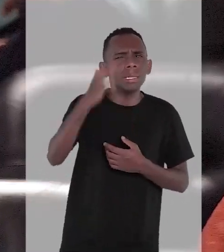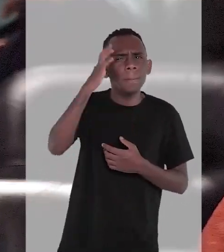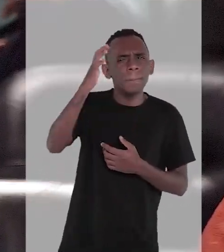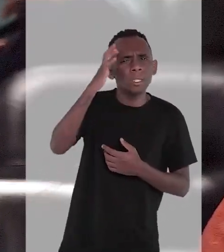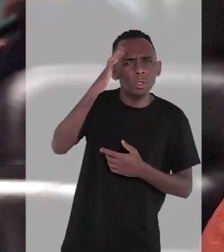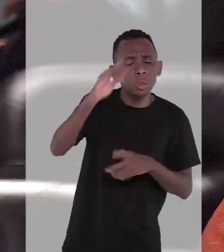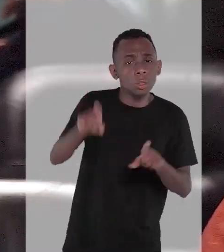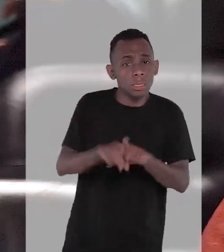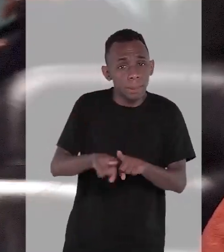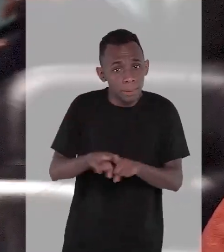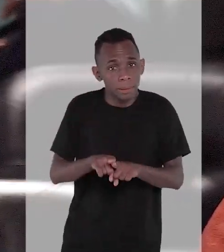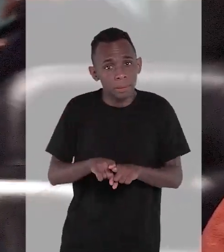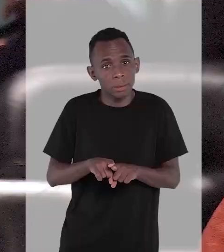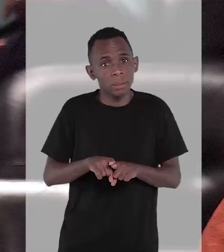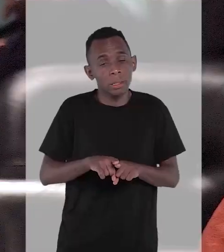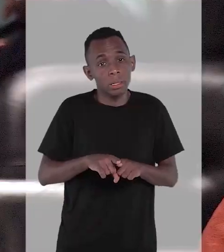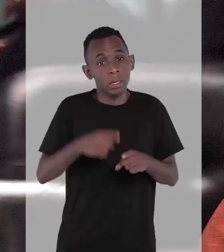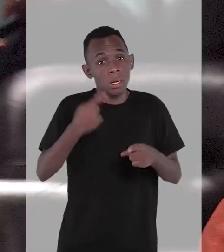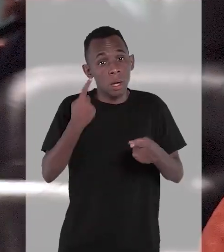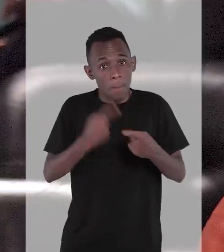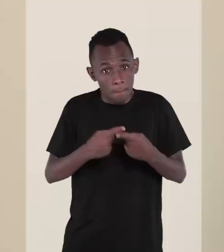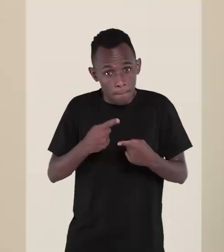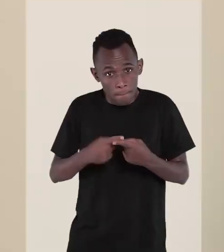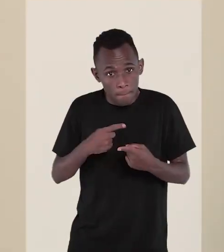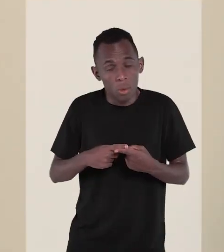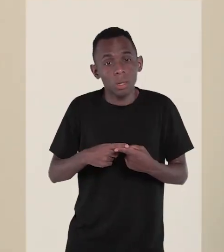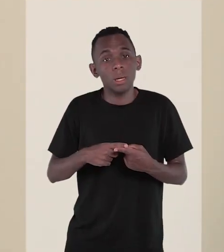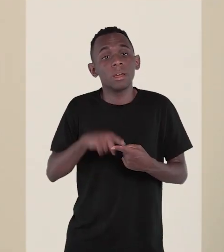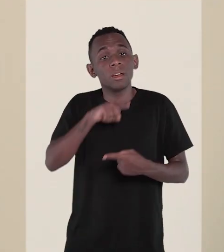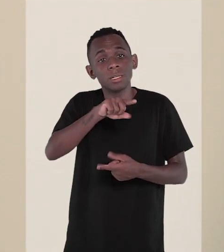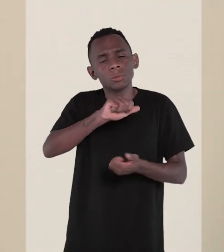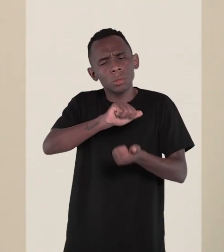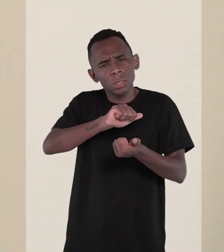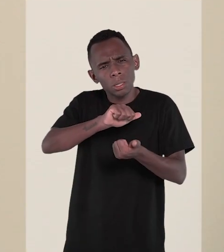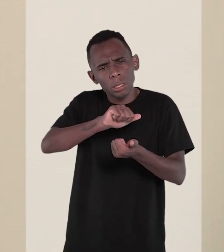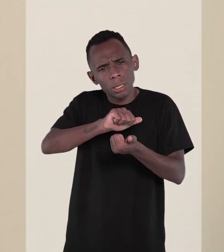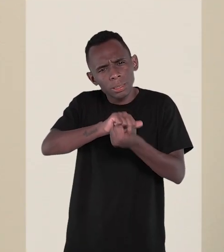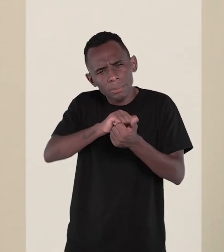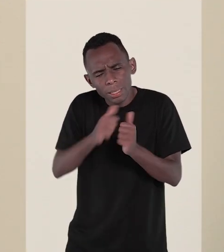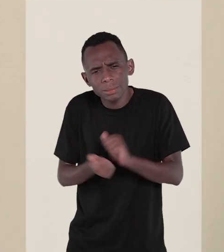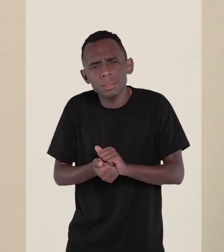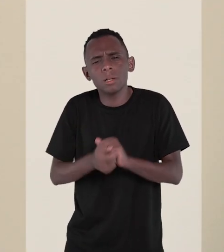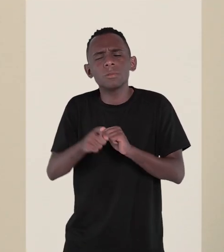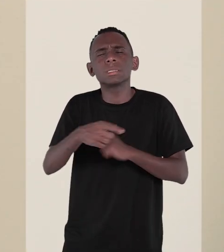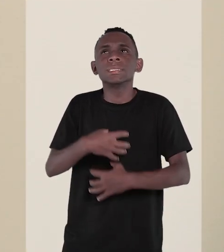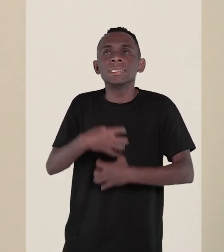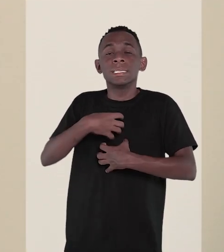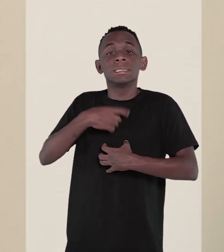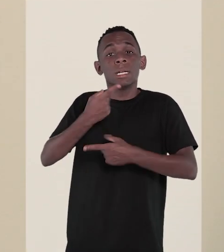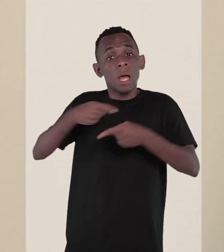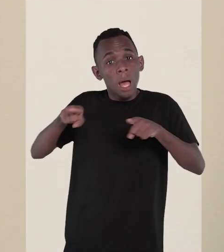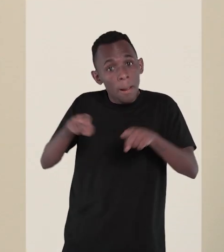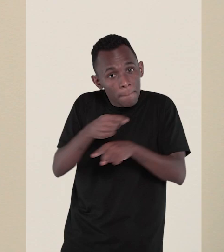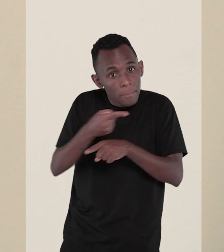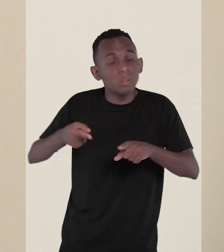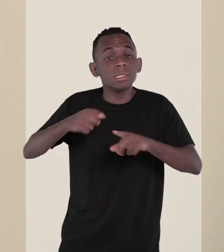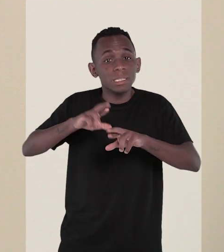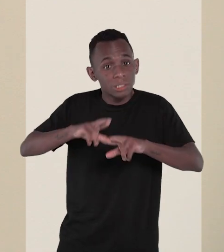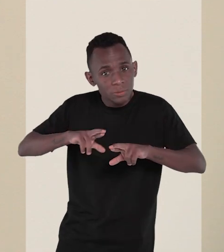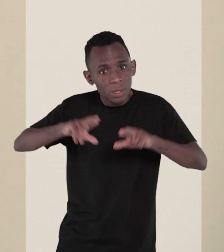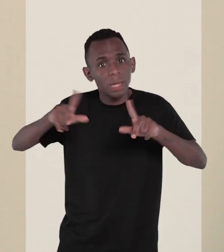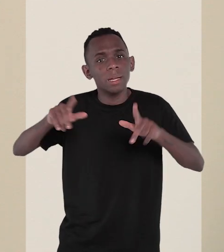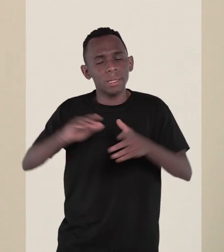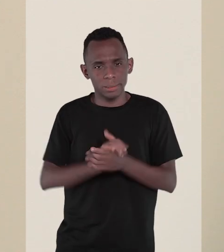pela sua cabeça, por exemplo, porque a sua forma de curtir a música é um negócio muito legal, né? Você é uma intérprete,